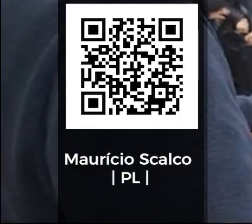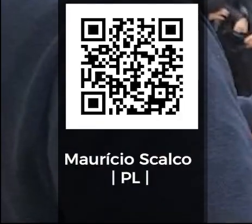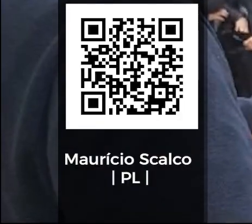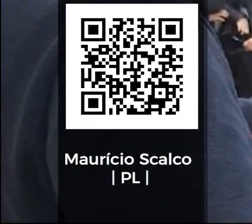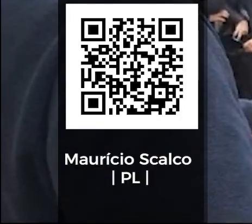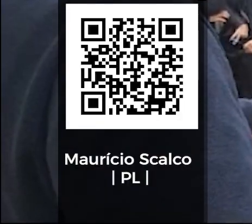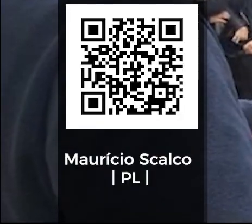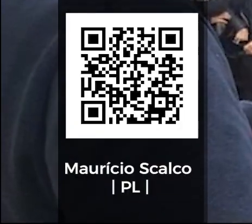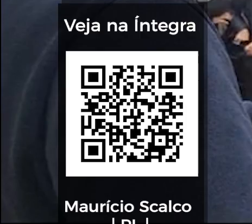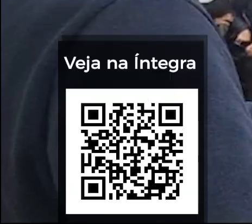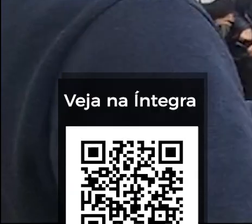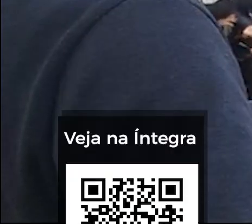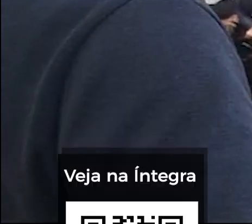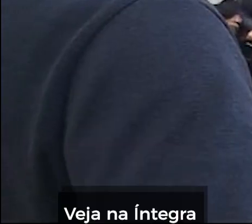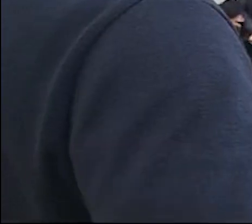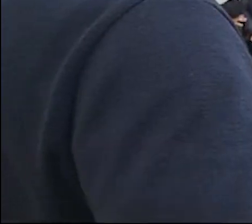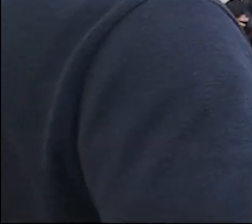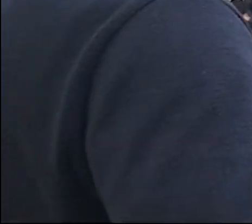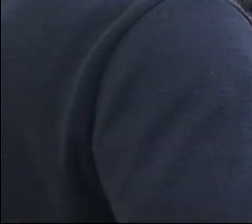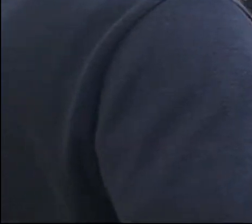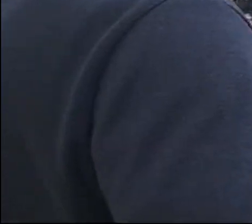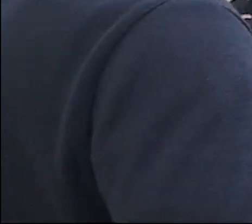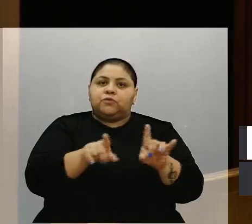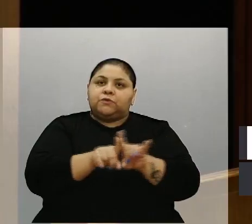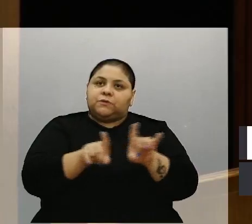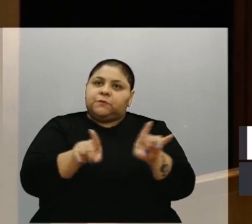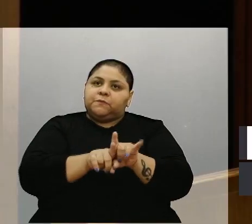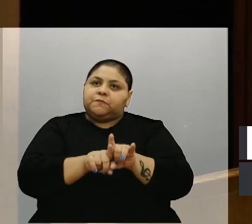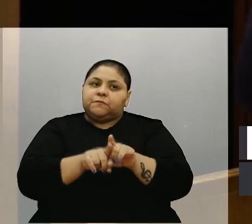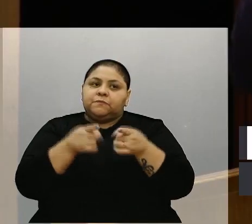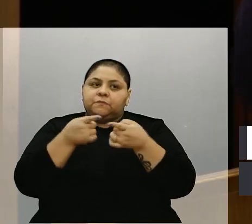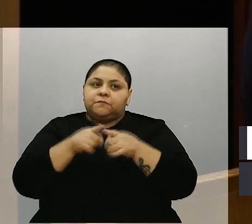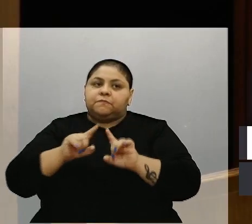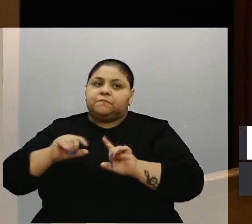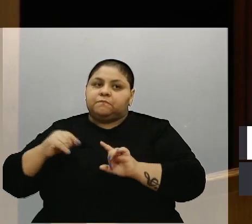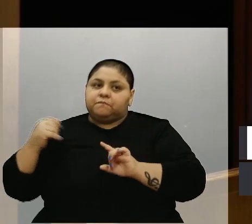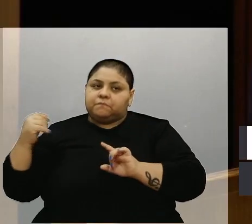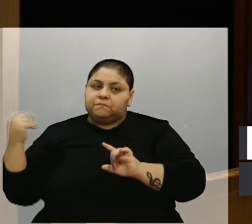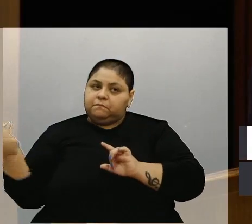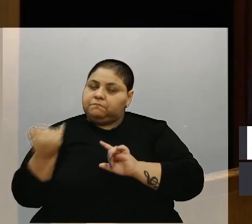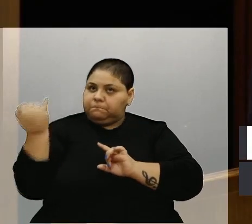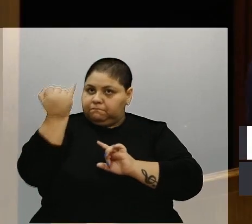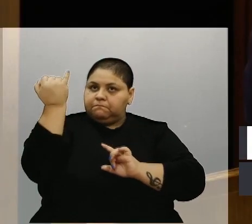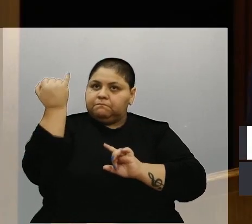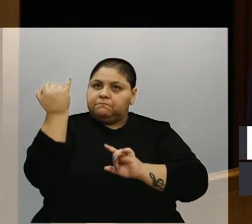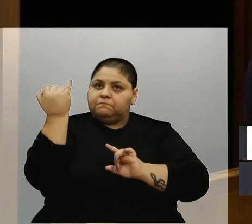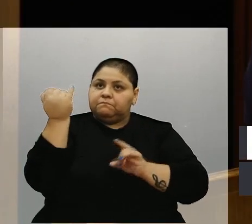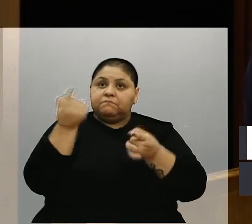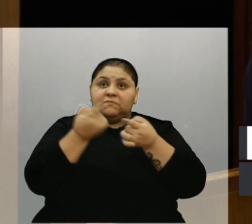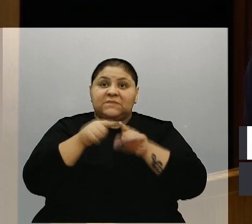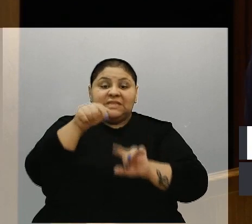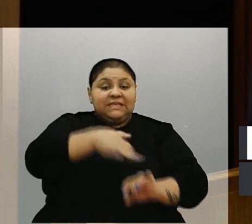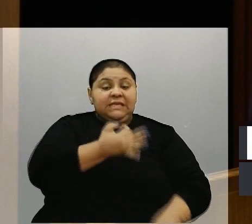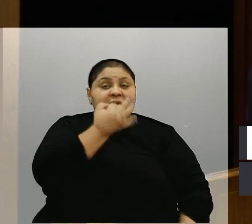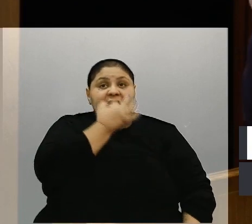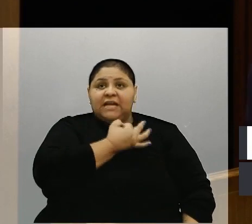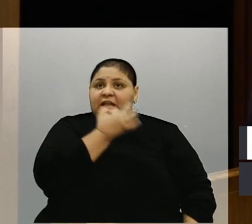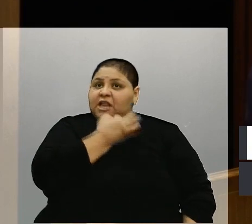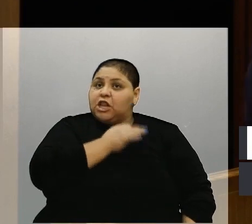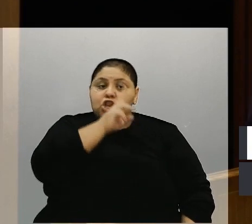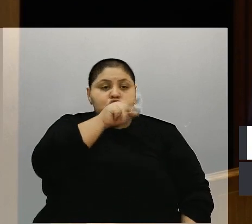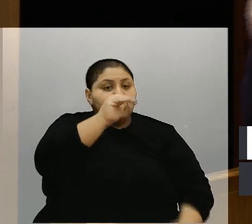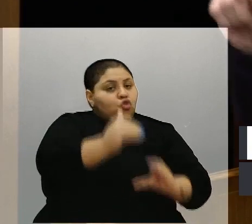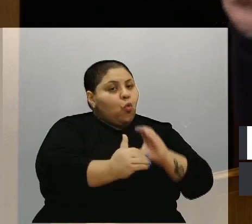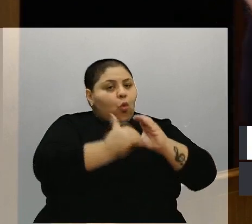de parlamentares do PL, Podemos, Progressistas e Novo. É importante mostrar isso porque Caxias do Sul nunca